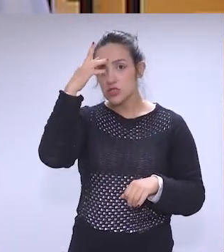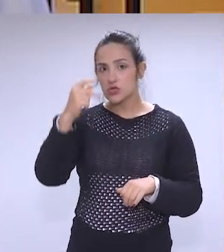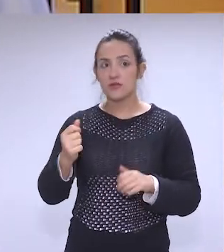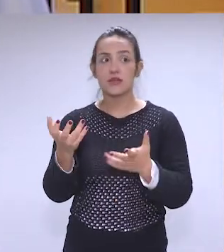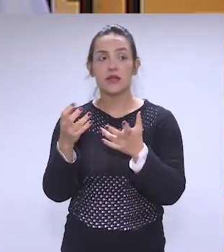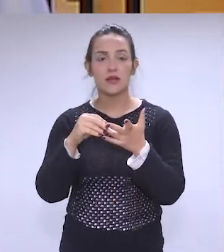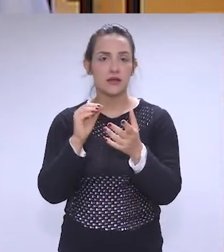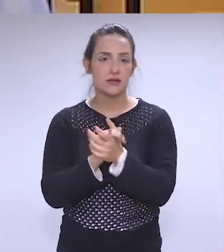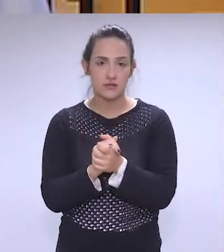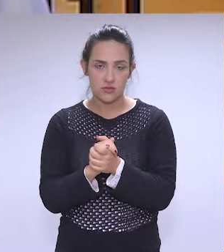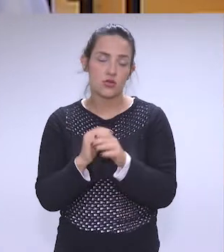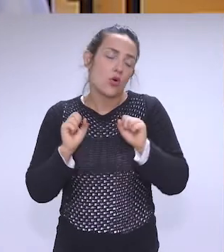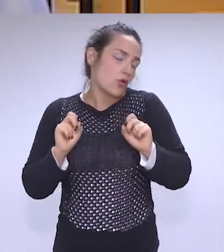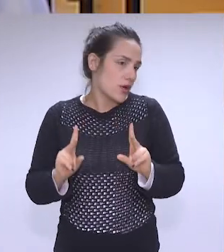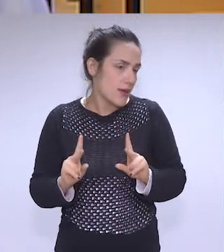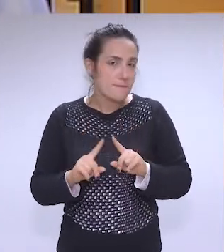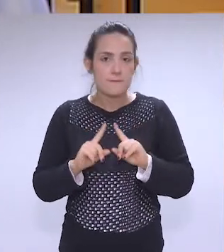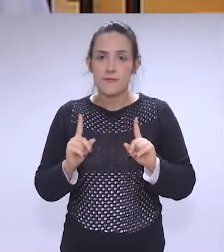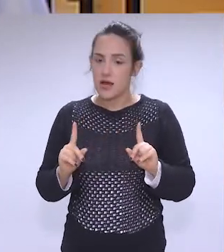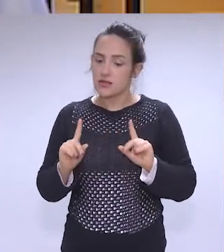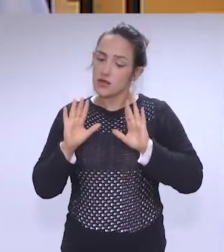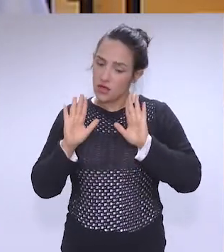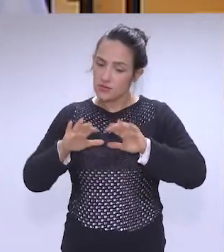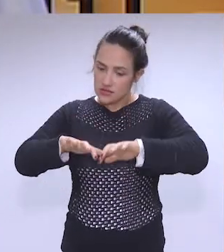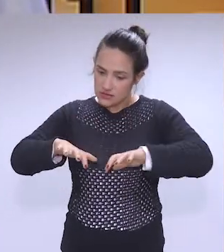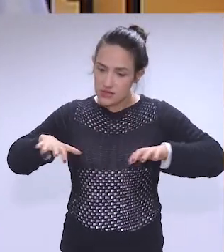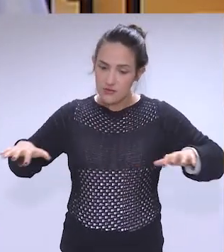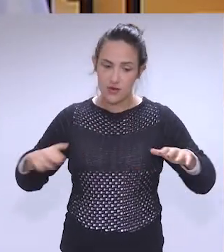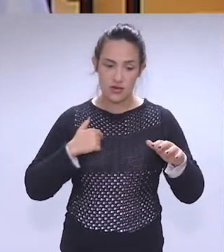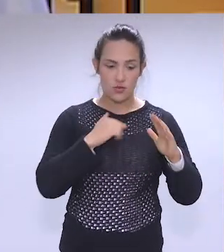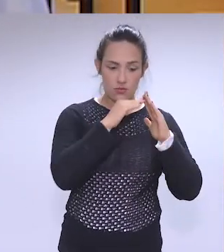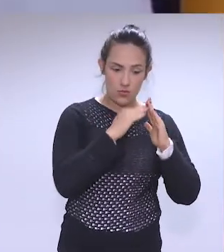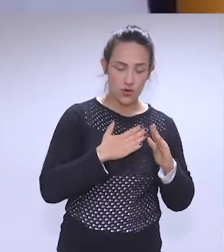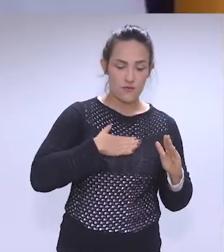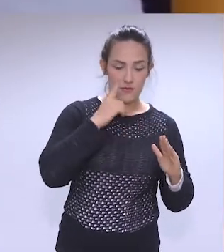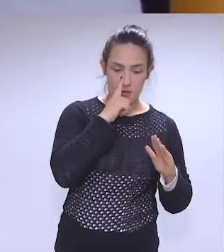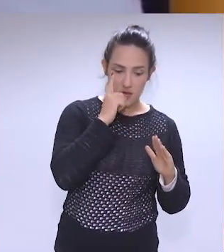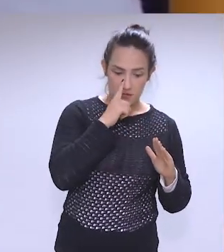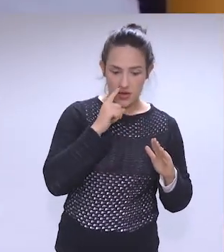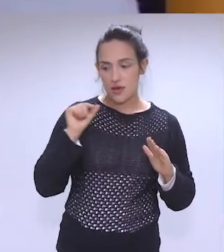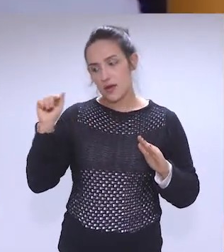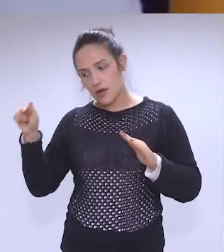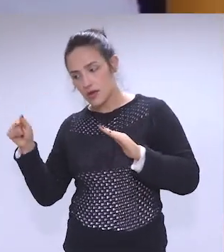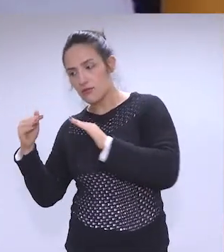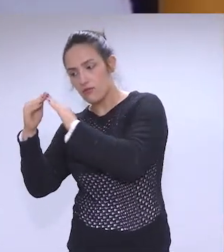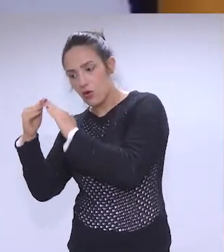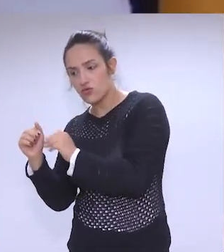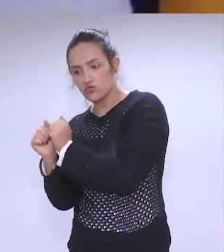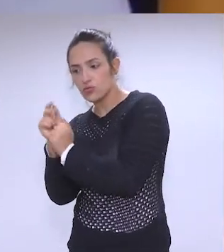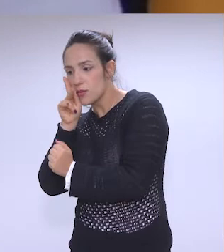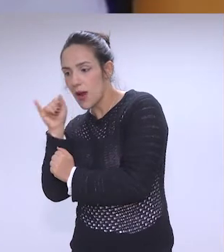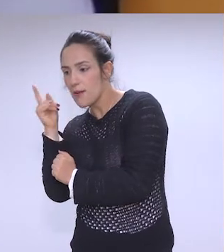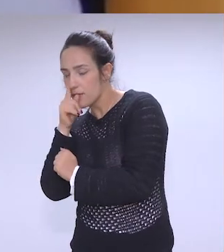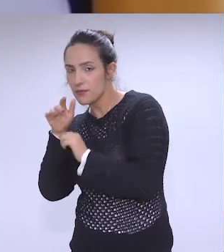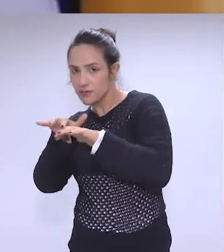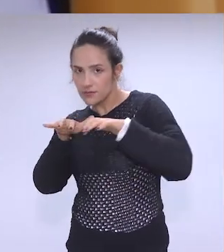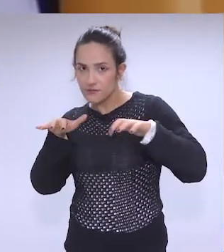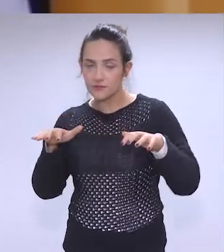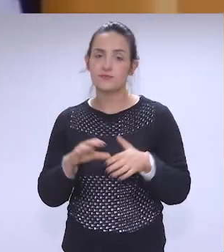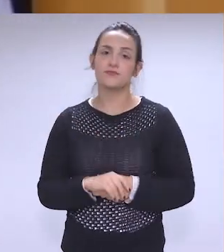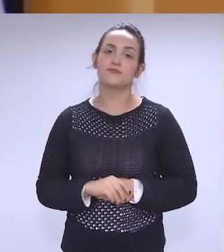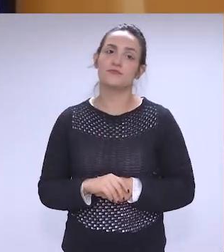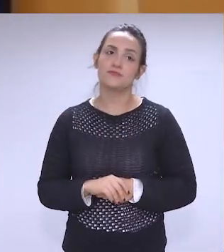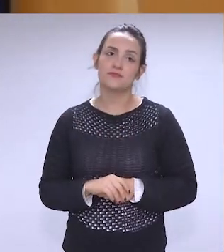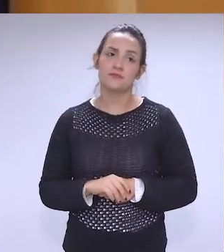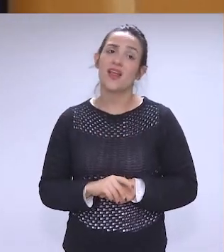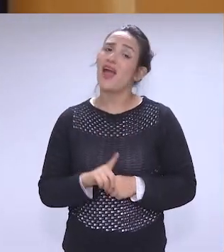estabilidade, vocês pensam nisso. Mas por enquanto eu moro com a minha mãe e ele com os pais dele. Acho que assim no começo, quando a gente descobre, o que a gente